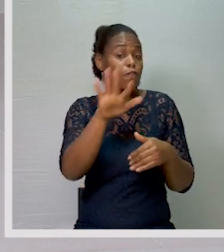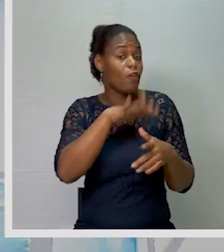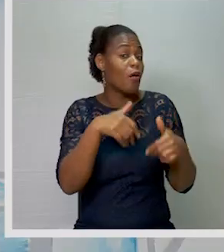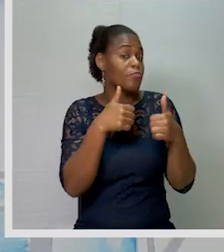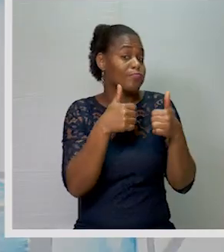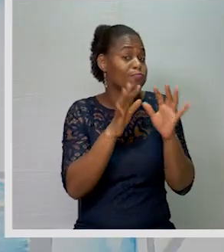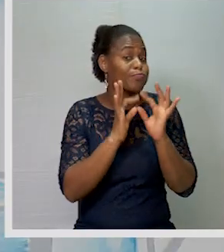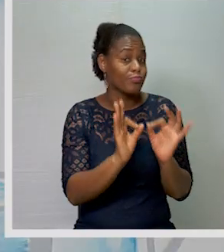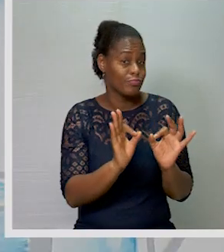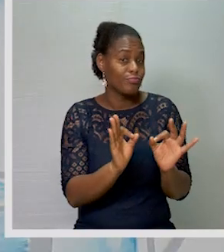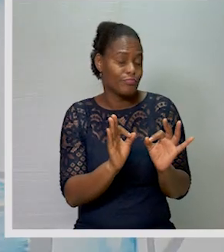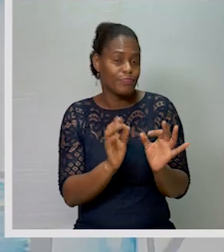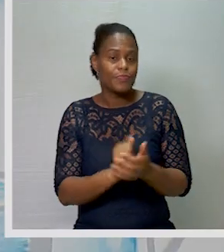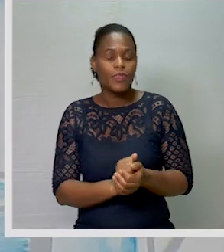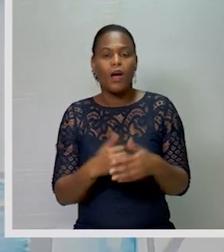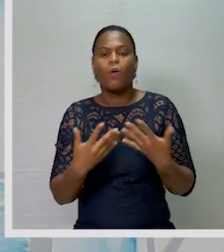forma correta.